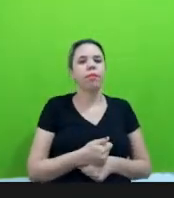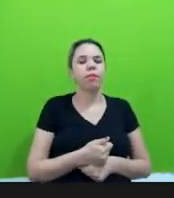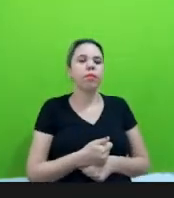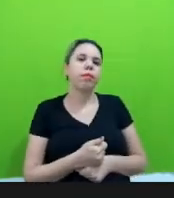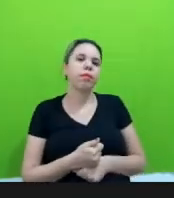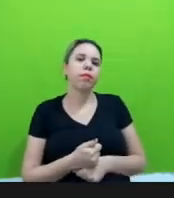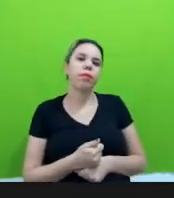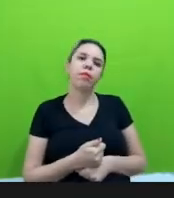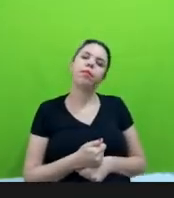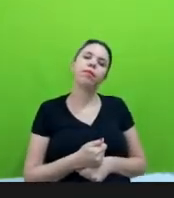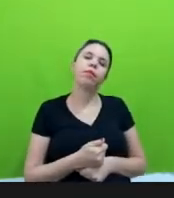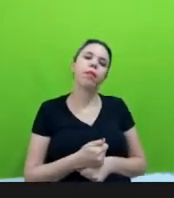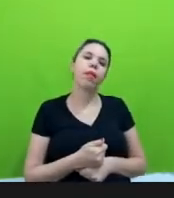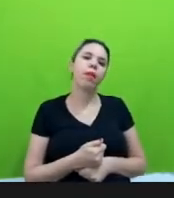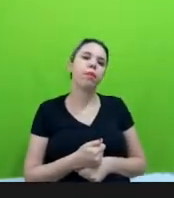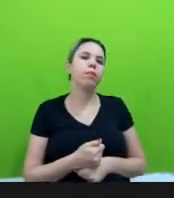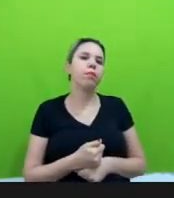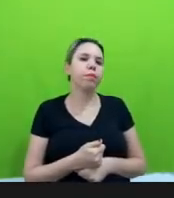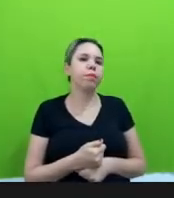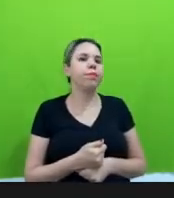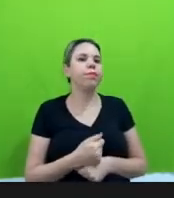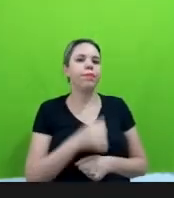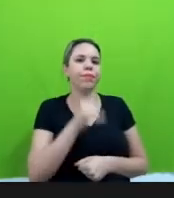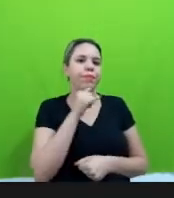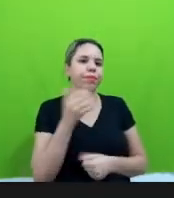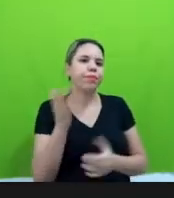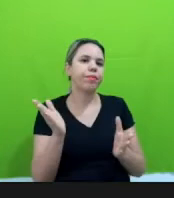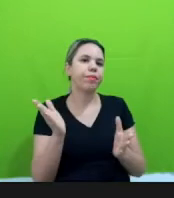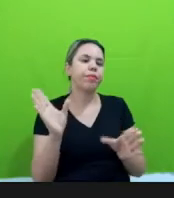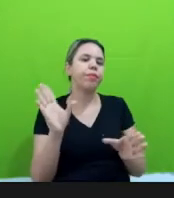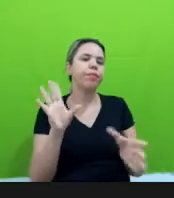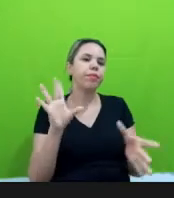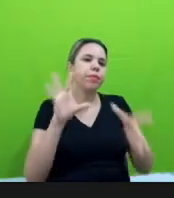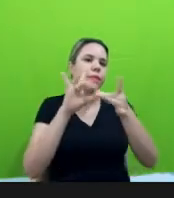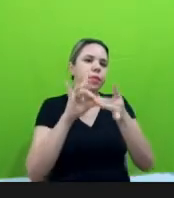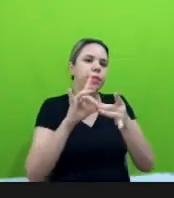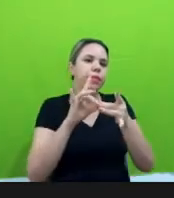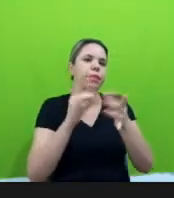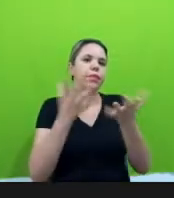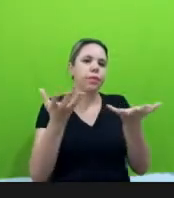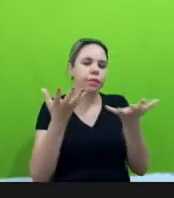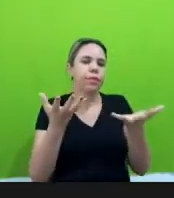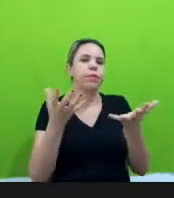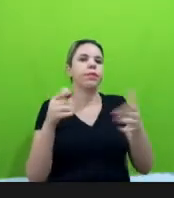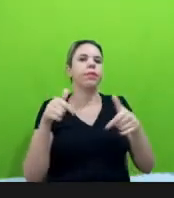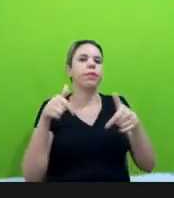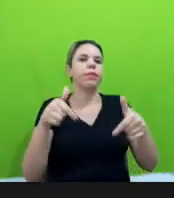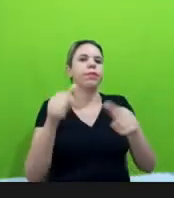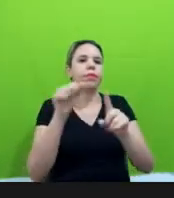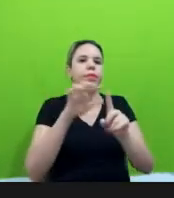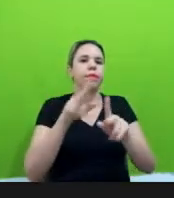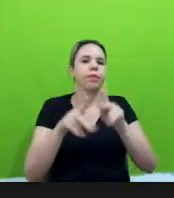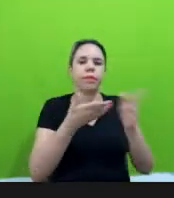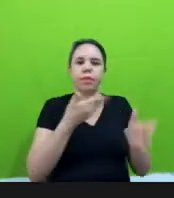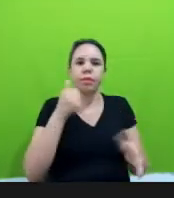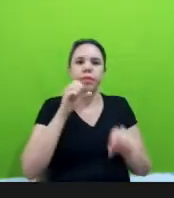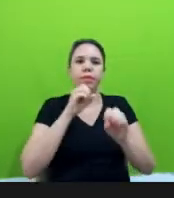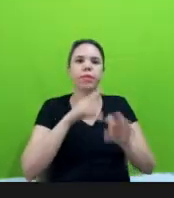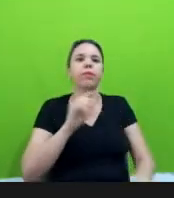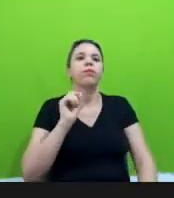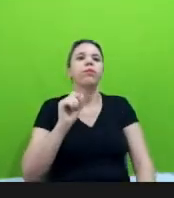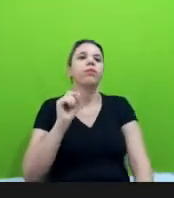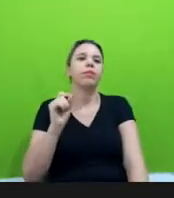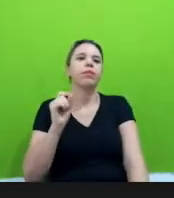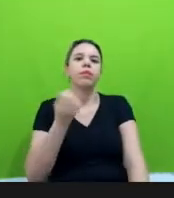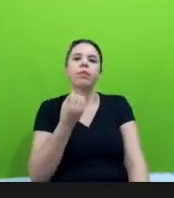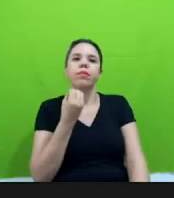de educação, né? Ele está intrinsecamente ligado ao que a gente busca, né? Assim, a sociedade quer saber se a educação melhorou, o que é uma boa escola,